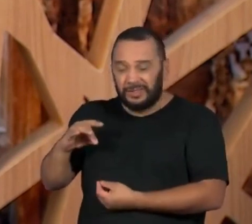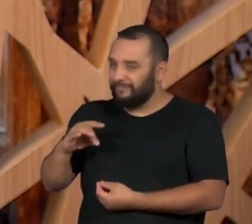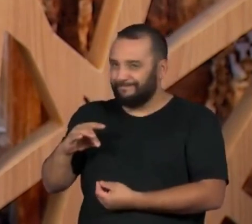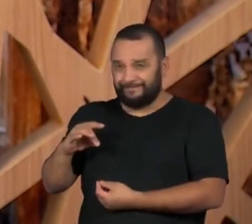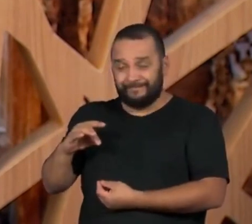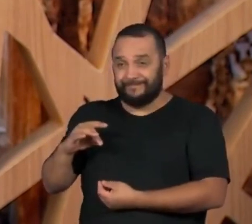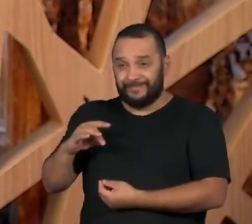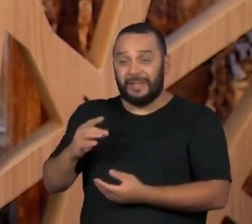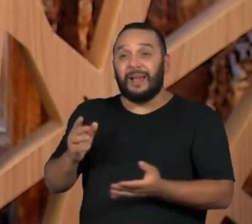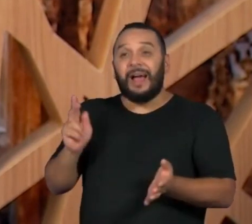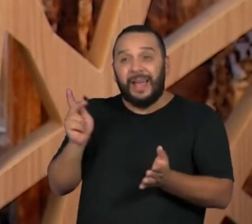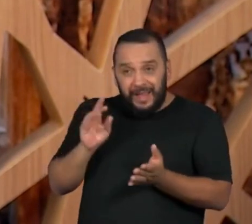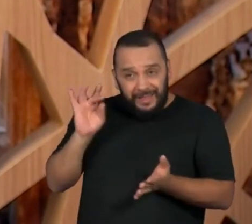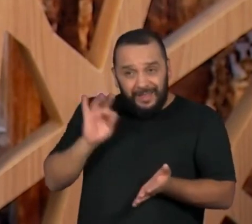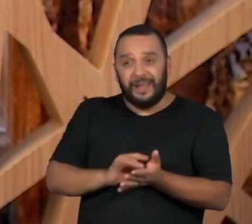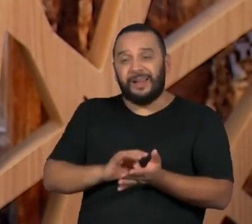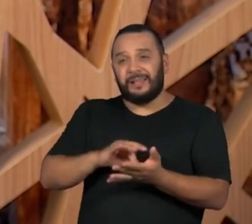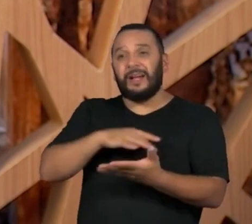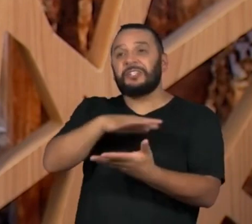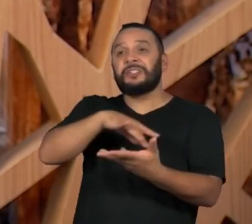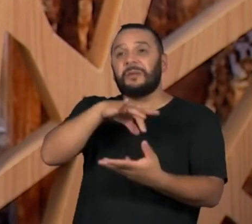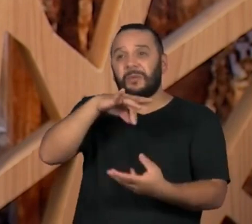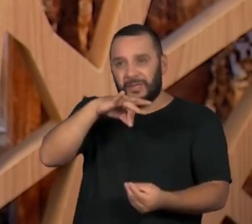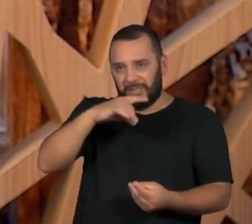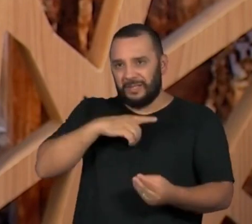desigualdades que têm sido abordadas por você desde o início do programa